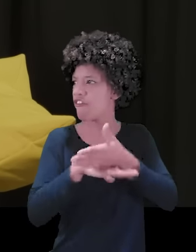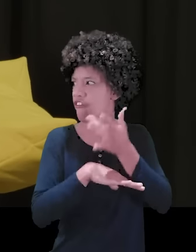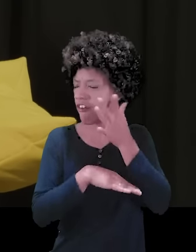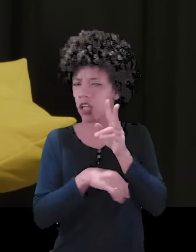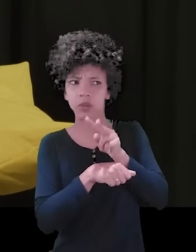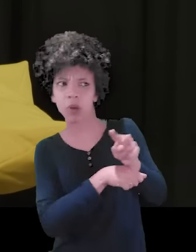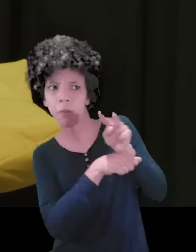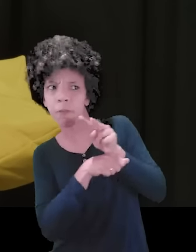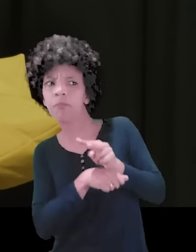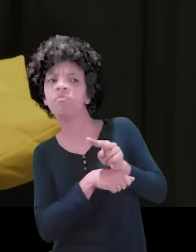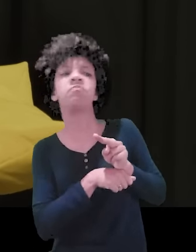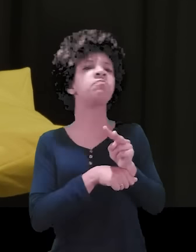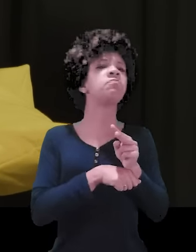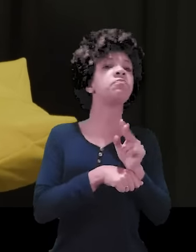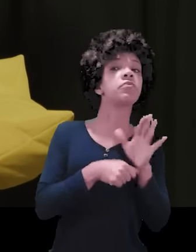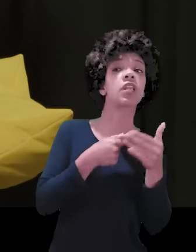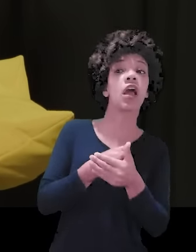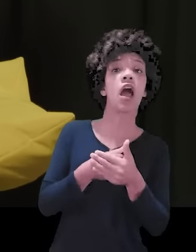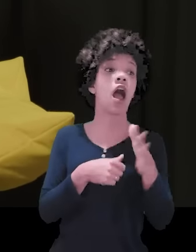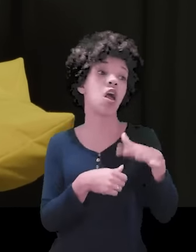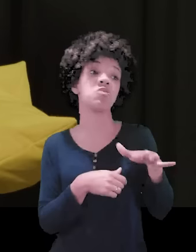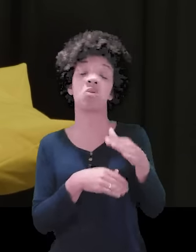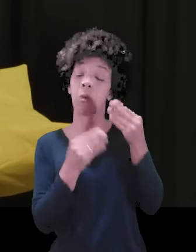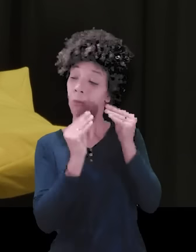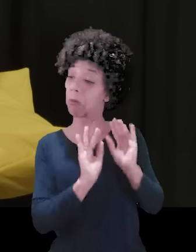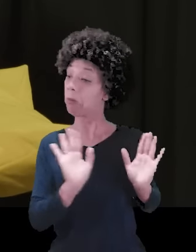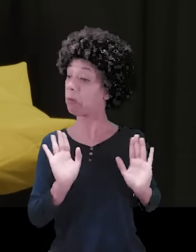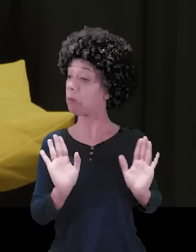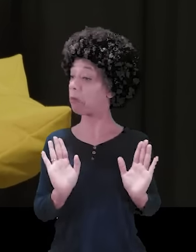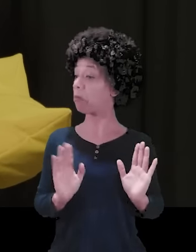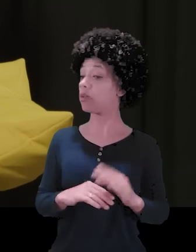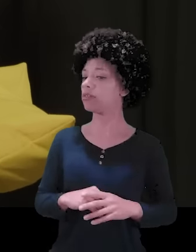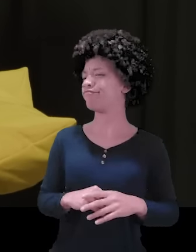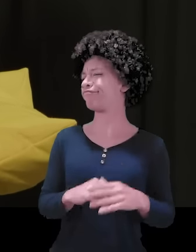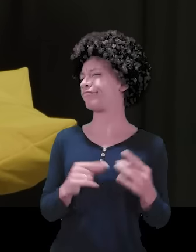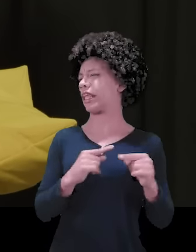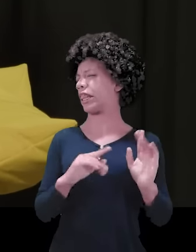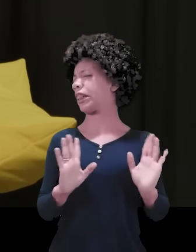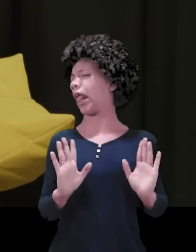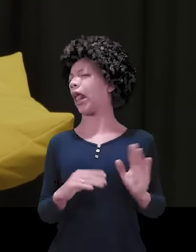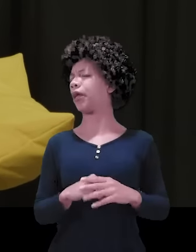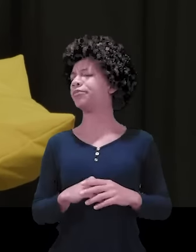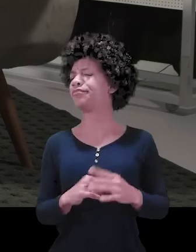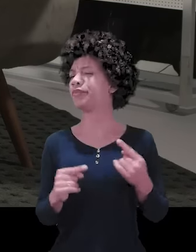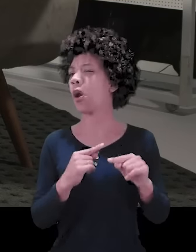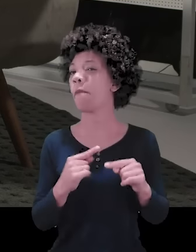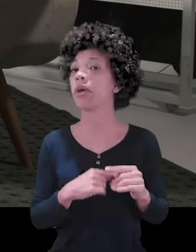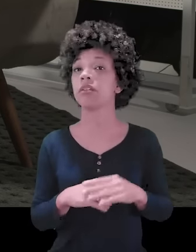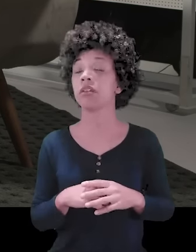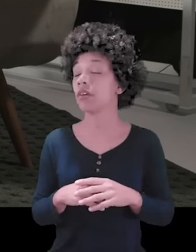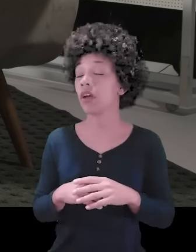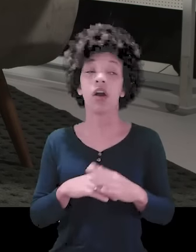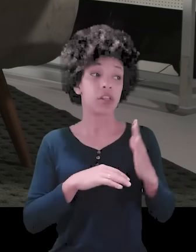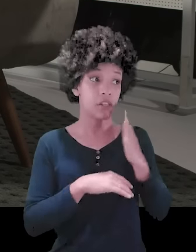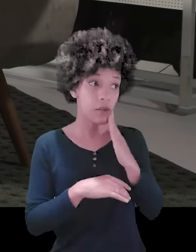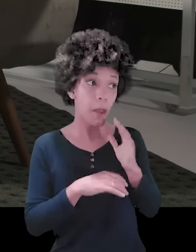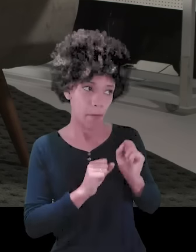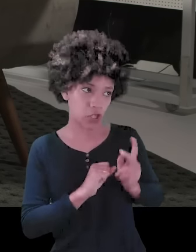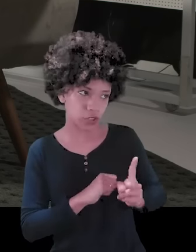olho ficar assim tipo ah não tô vendo ali lá no setor que eu não vi gente tem nada a ver comigo quanto não